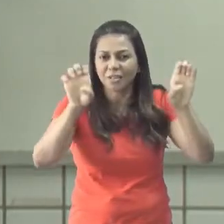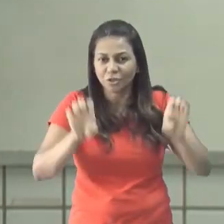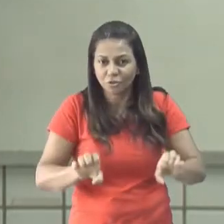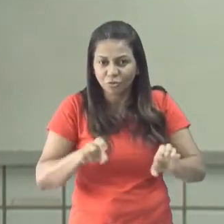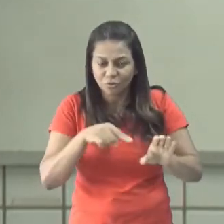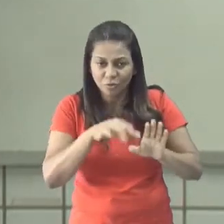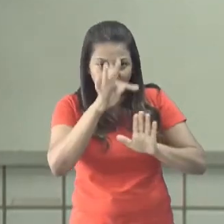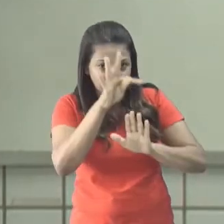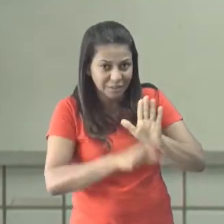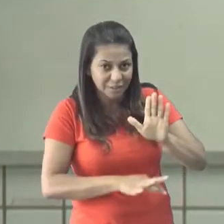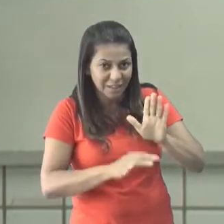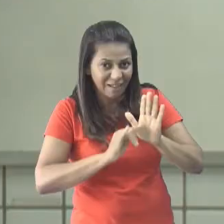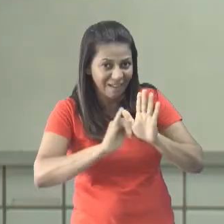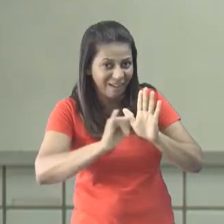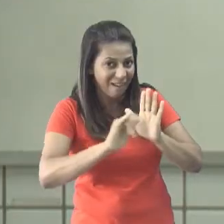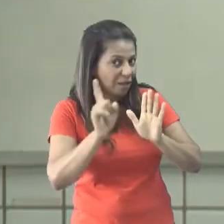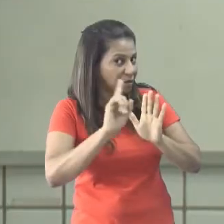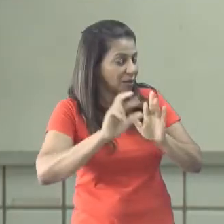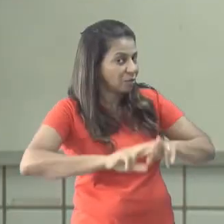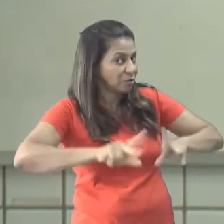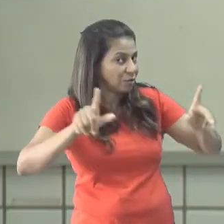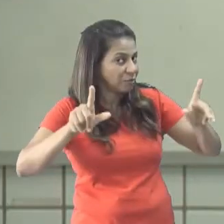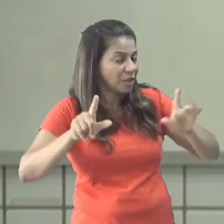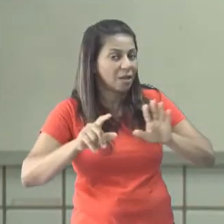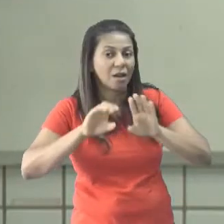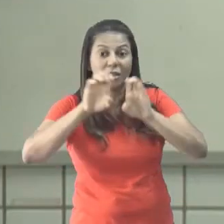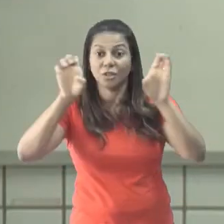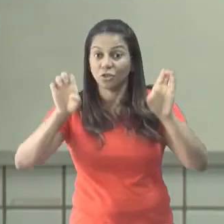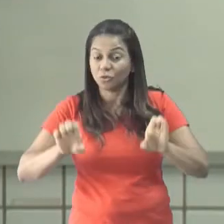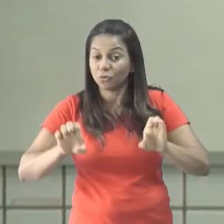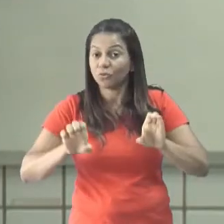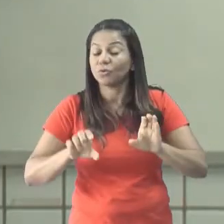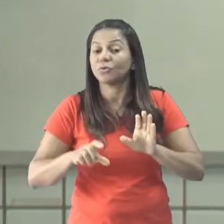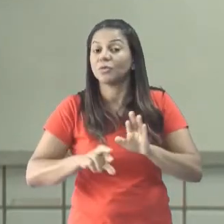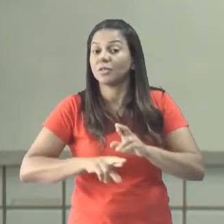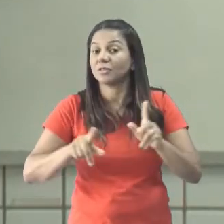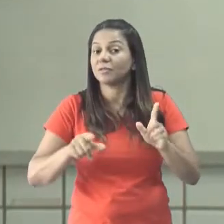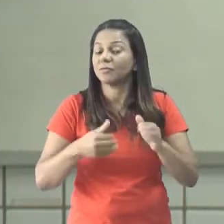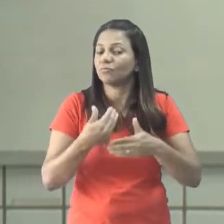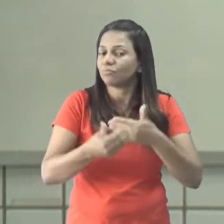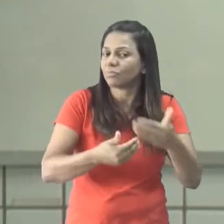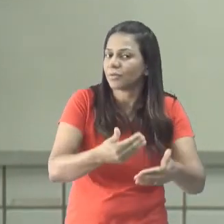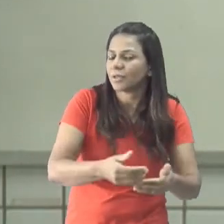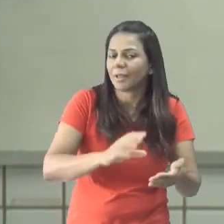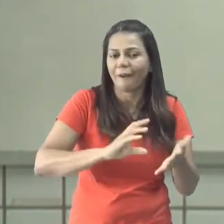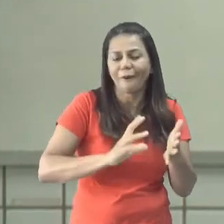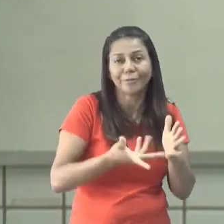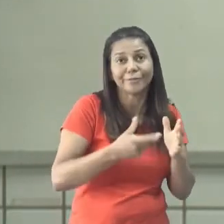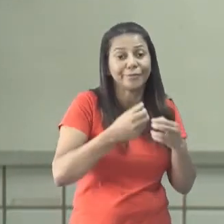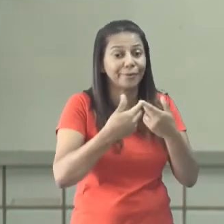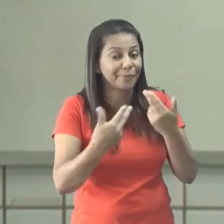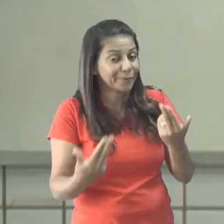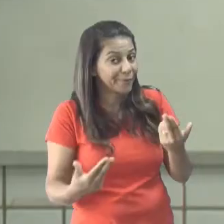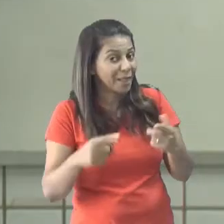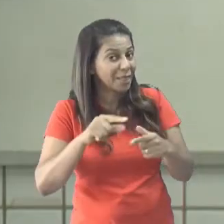de texto narrativo, que nós vemos que as situações vão acontecendo, o narrador vai falando e depois os personagens podem